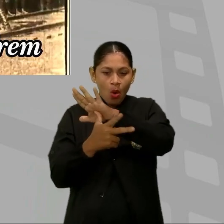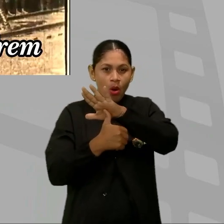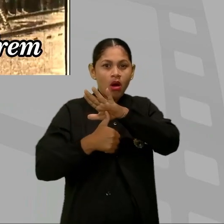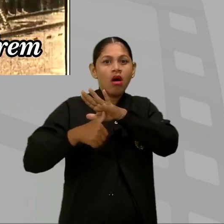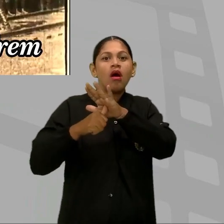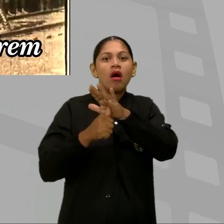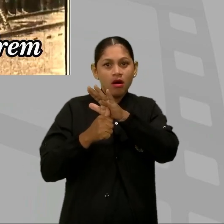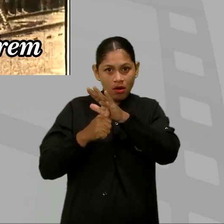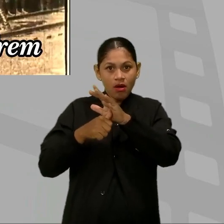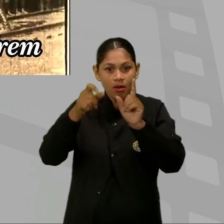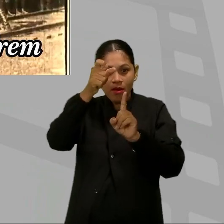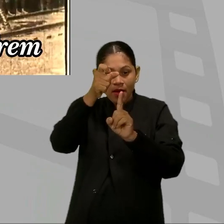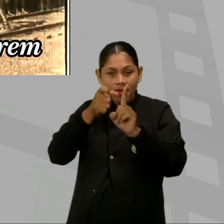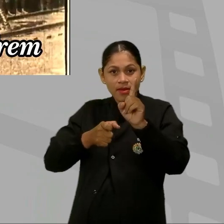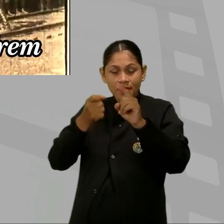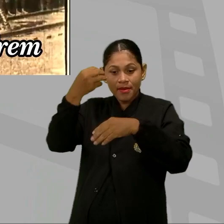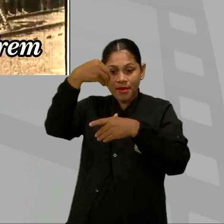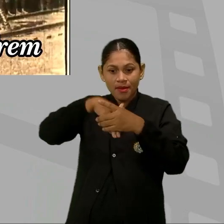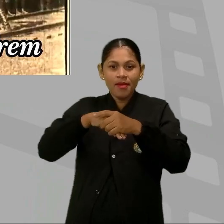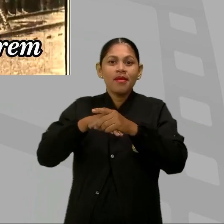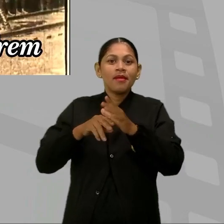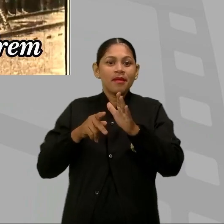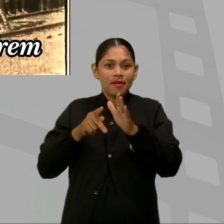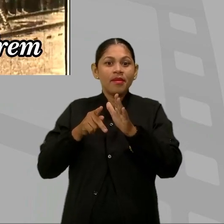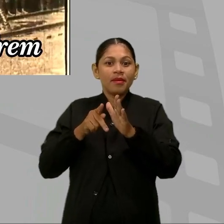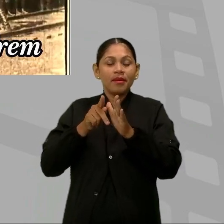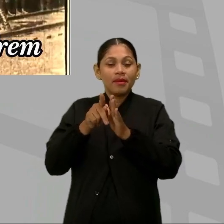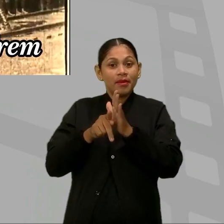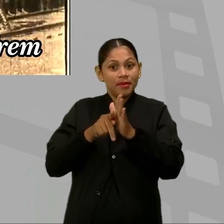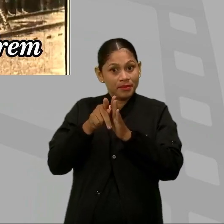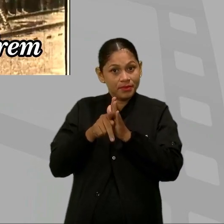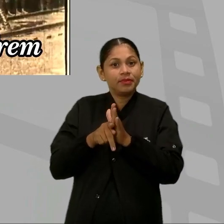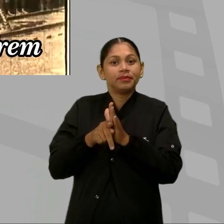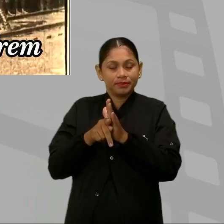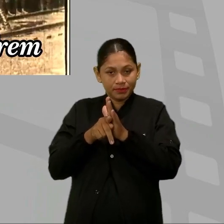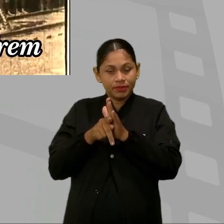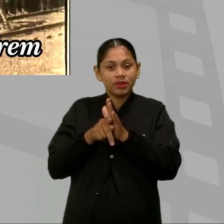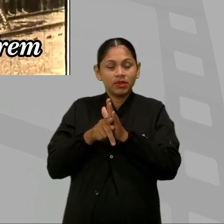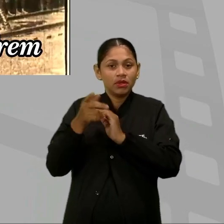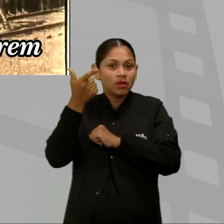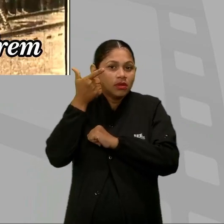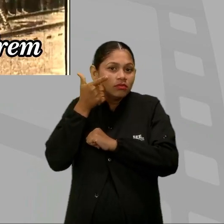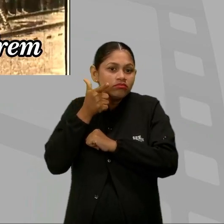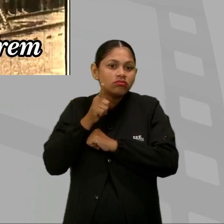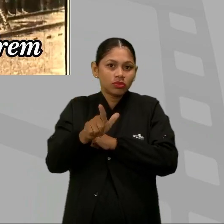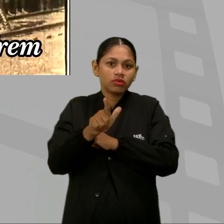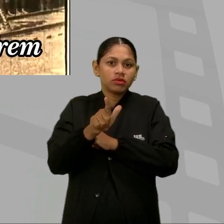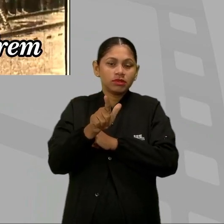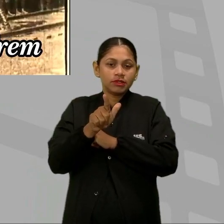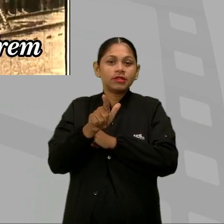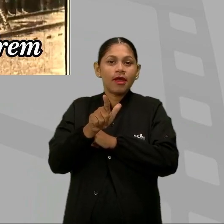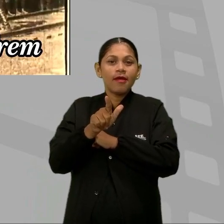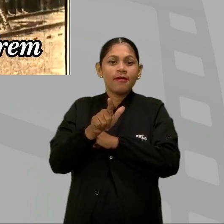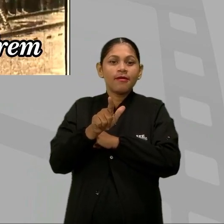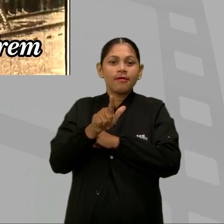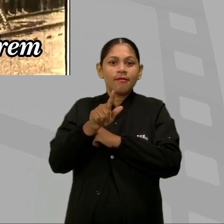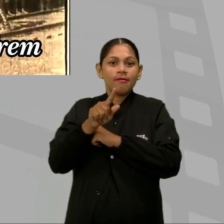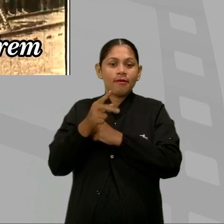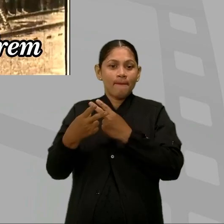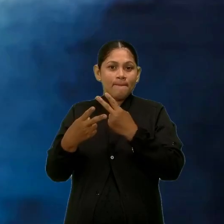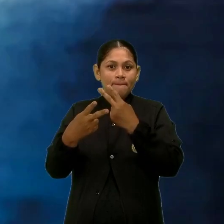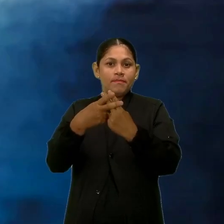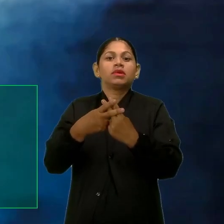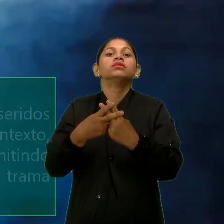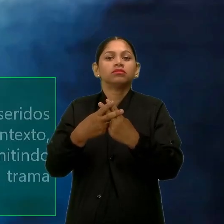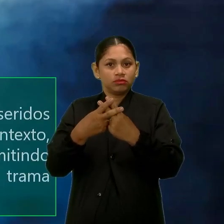consegue contatar o xerife que, com o apoio dos demais homens, consegue deter o bando. Se você quiser ver mais